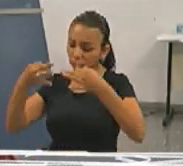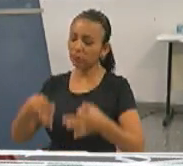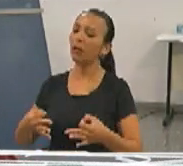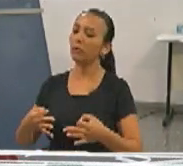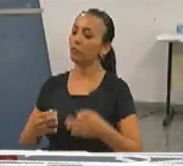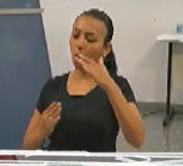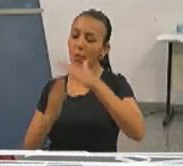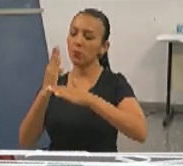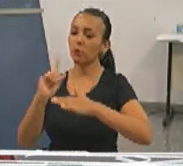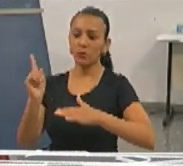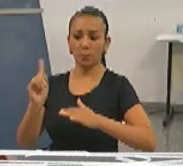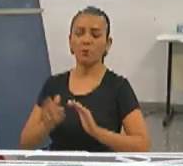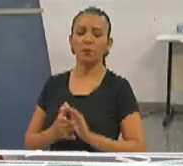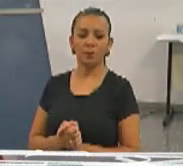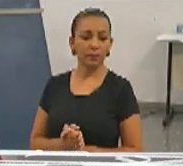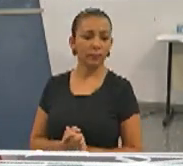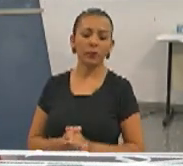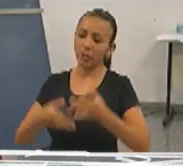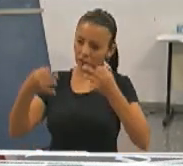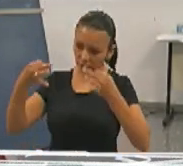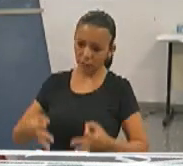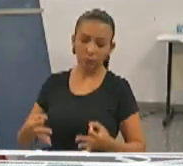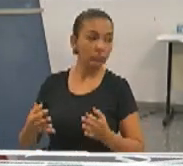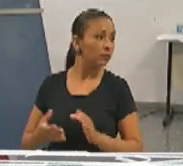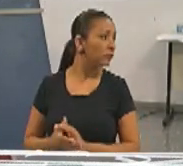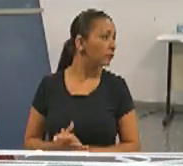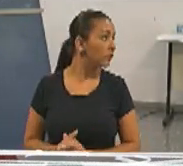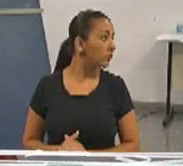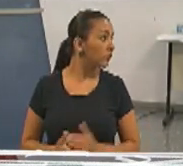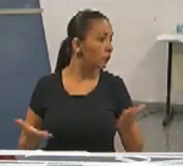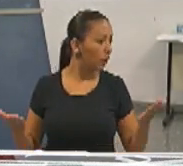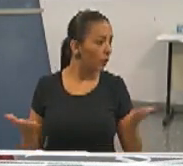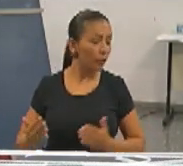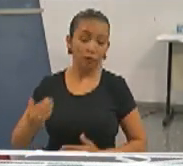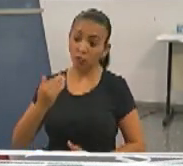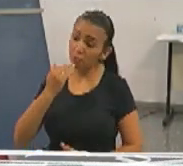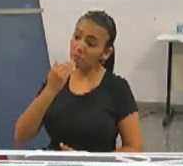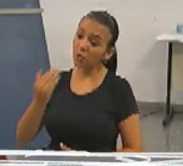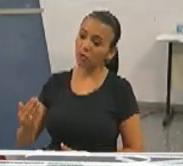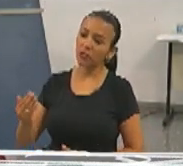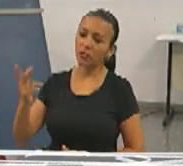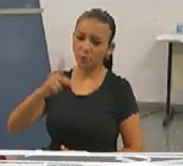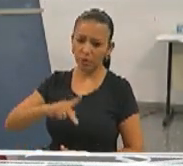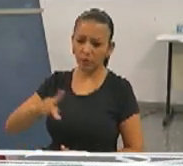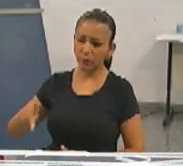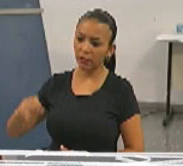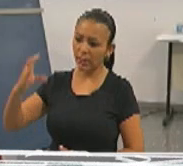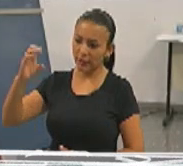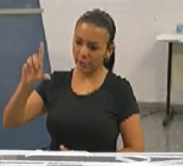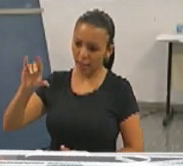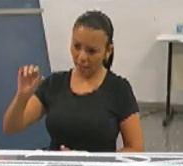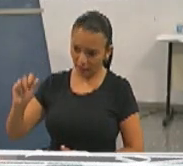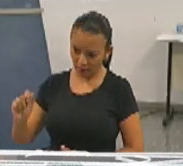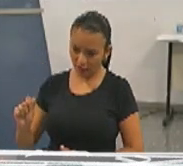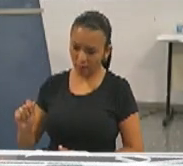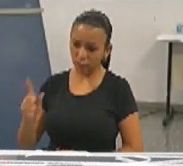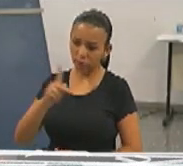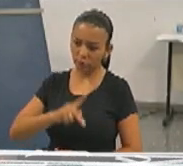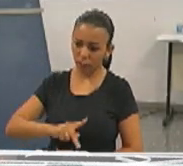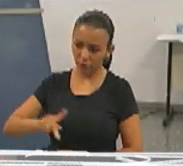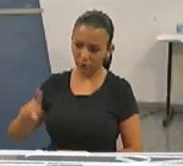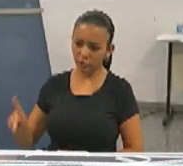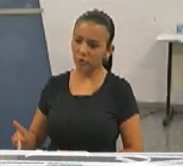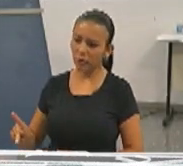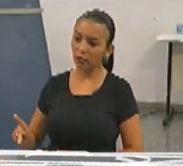nós. Pela ordem, então, eu peço que a professora Célia Regina, que é docente